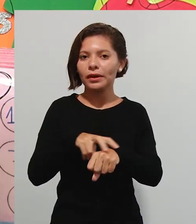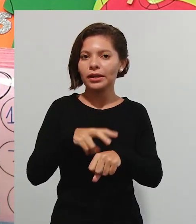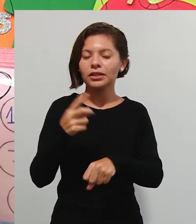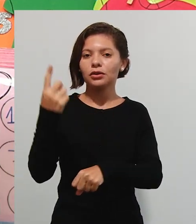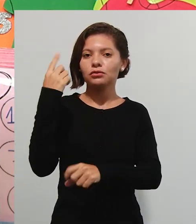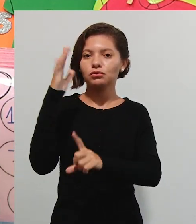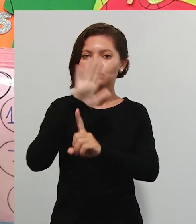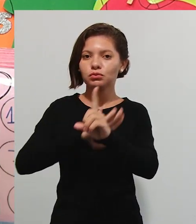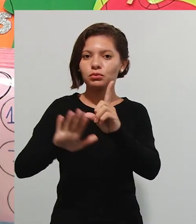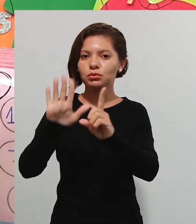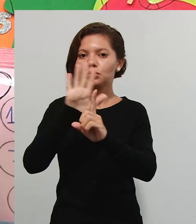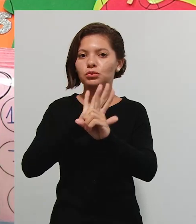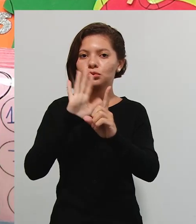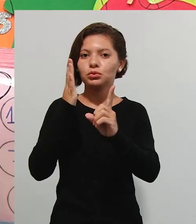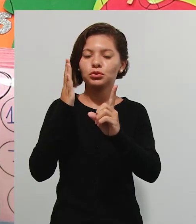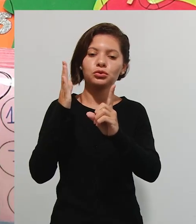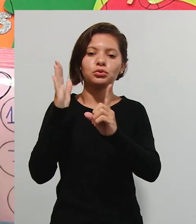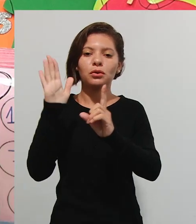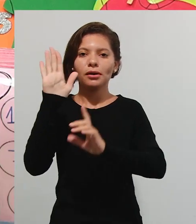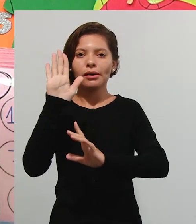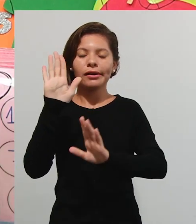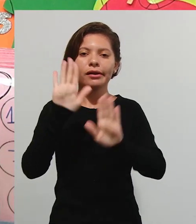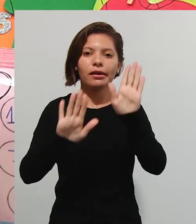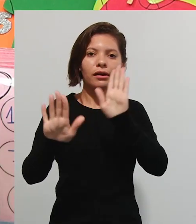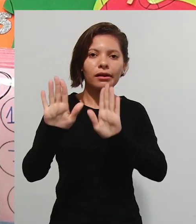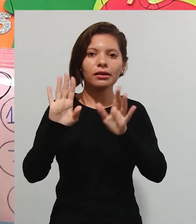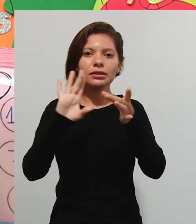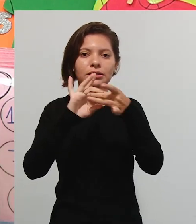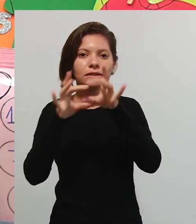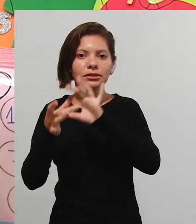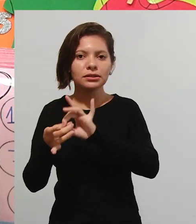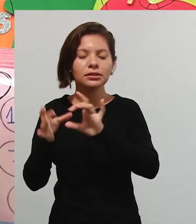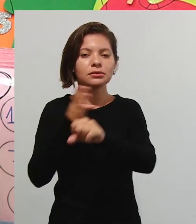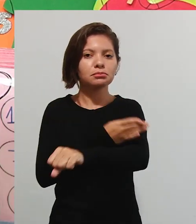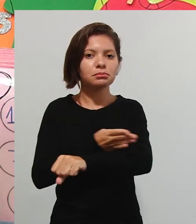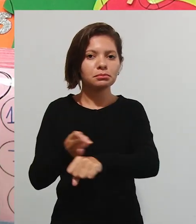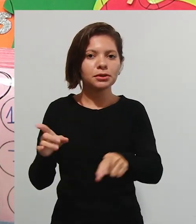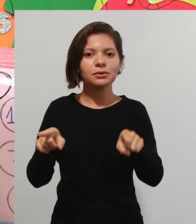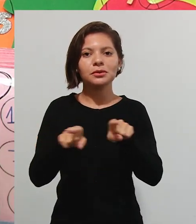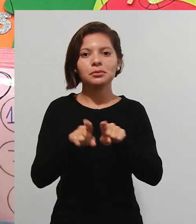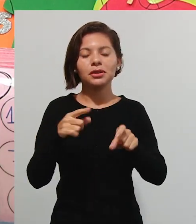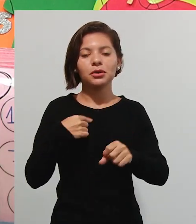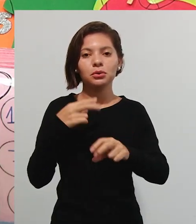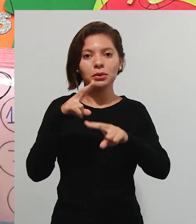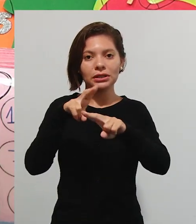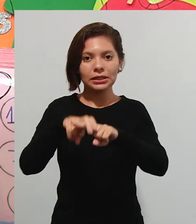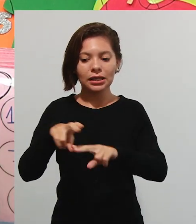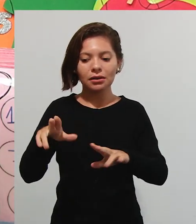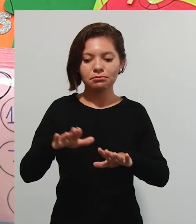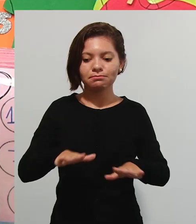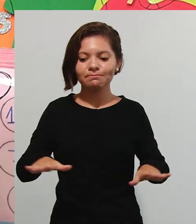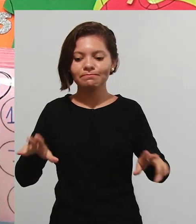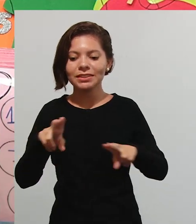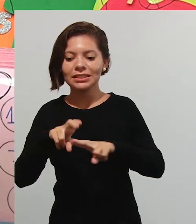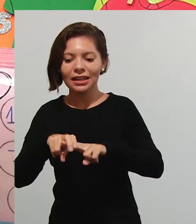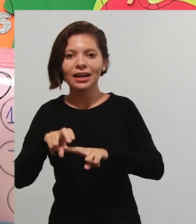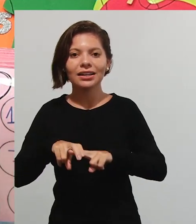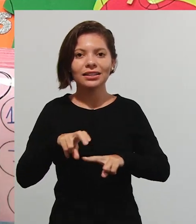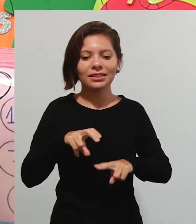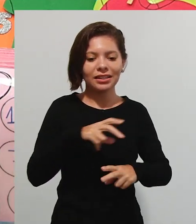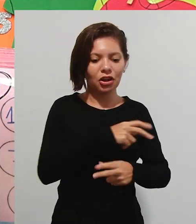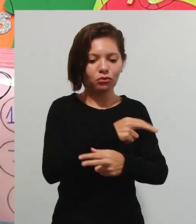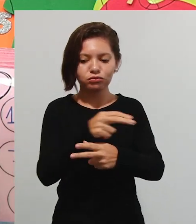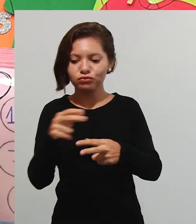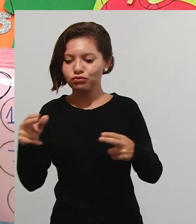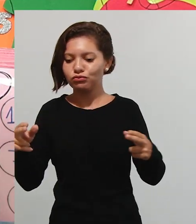fundo está as plotagens do estúdio com conectores cinza e fundo branco. Estou sentada no chão e ao meu redor